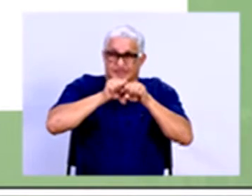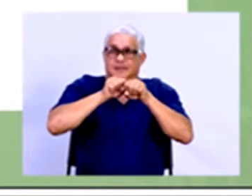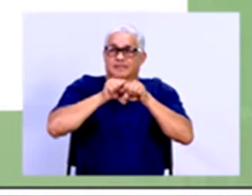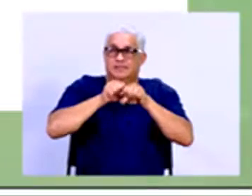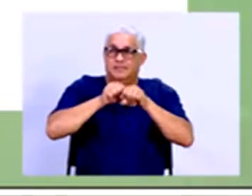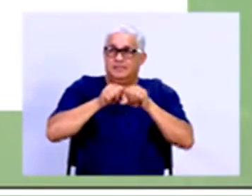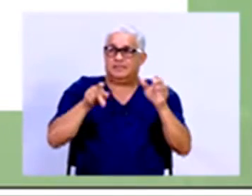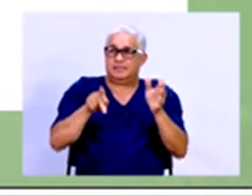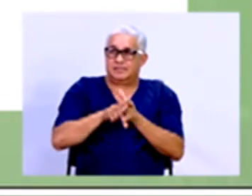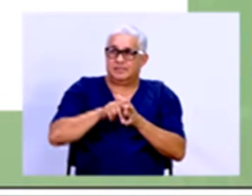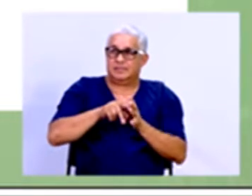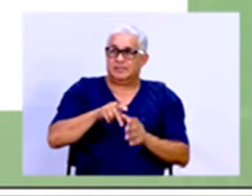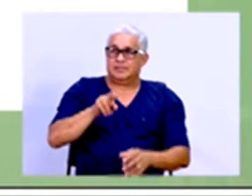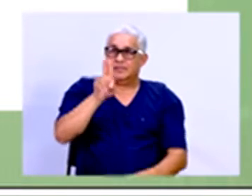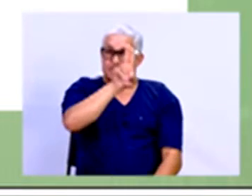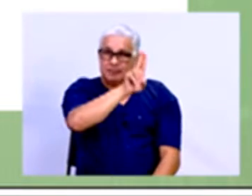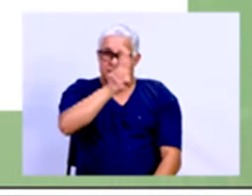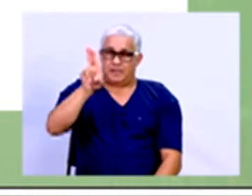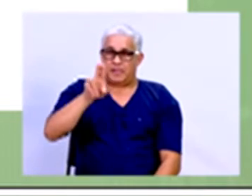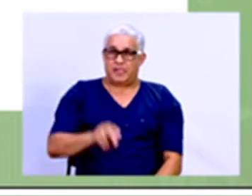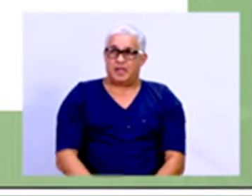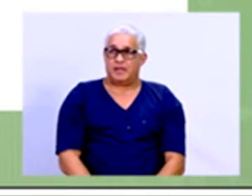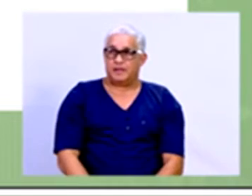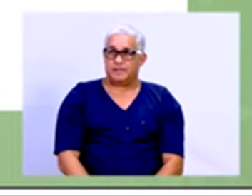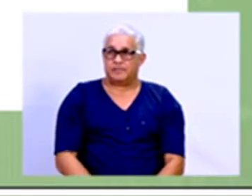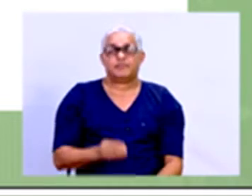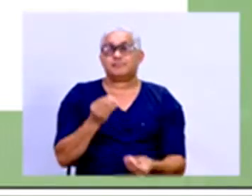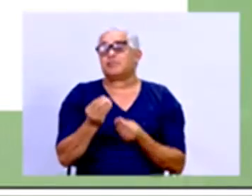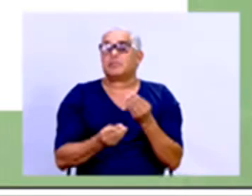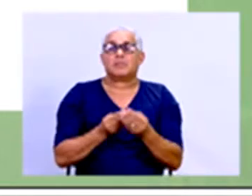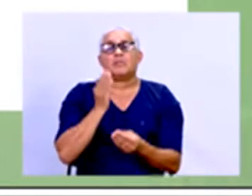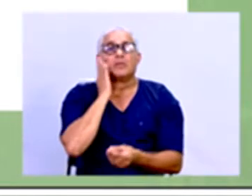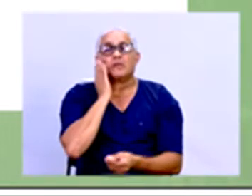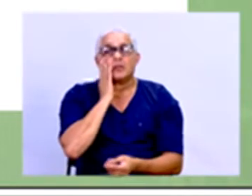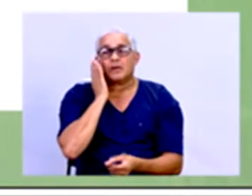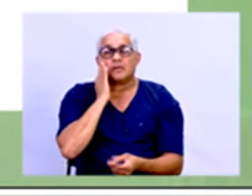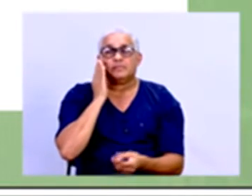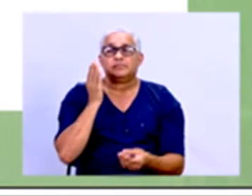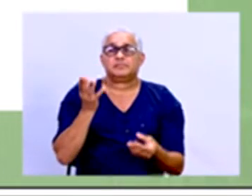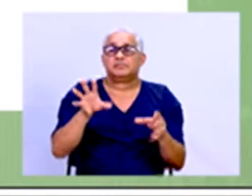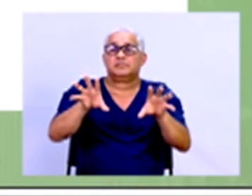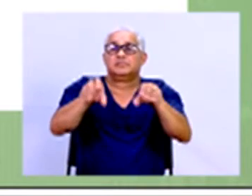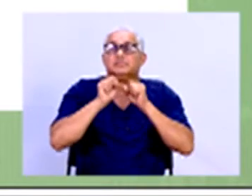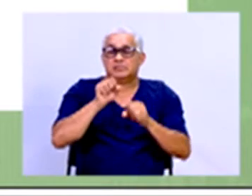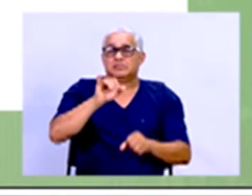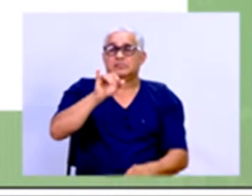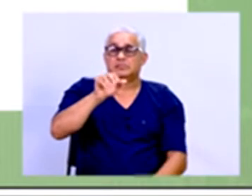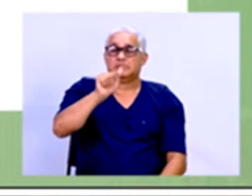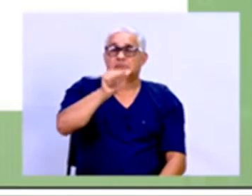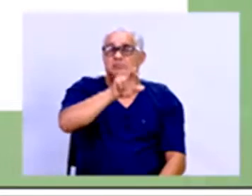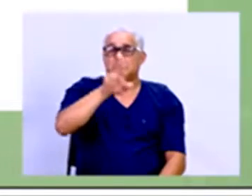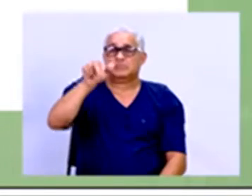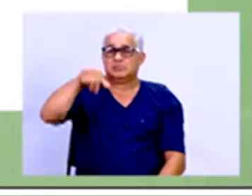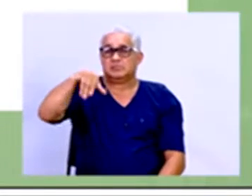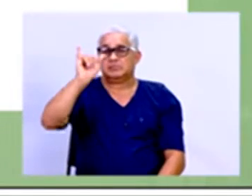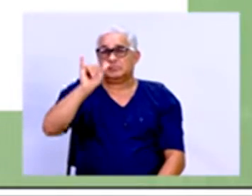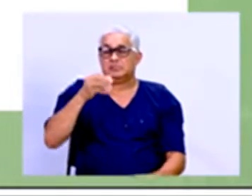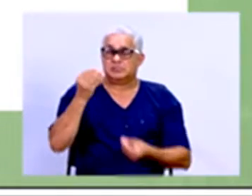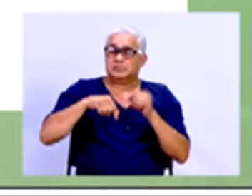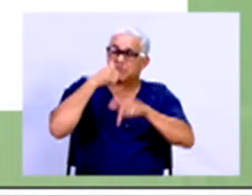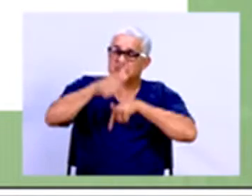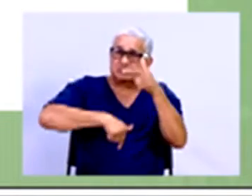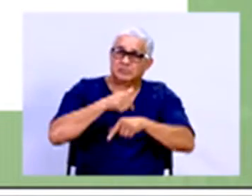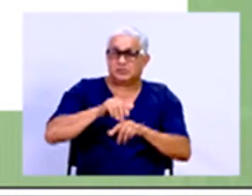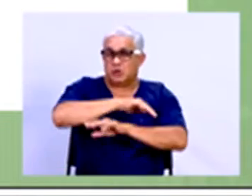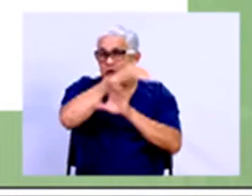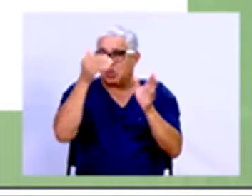campo, certo? Professor, como é que o senhor sabe que vieram num array e tem aqui, eu preciso trabalhar? Todas elas estão